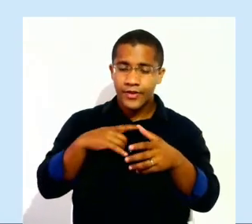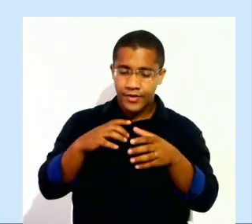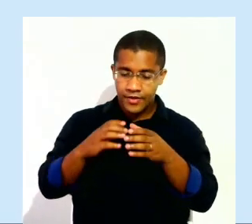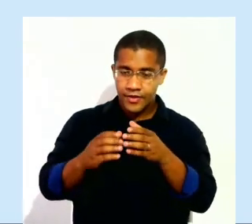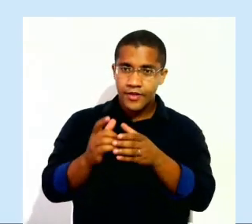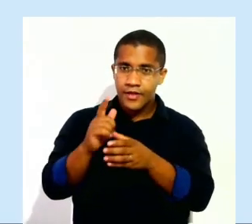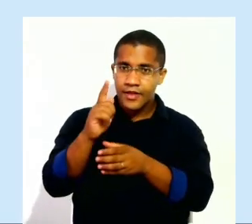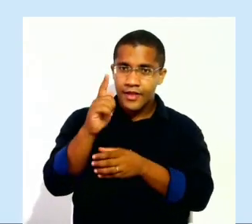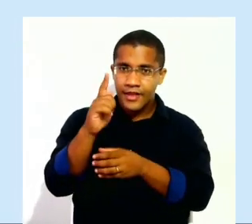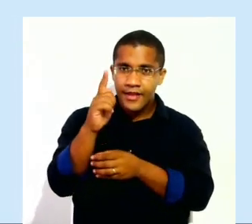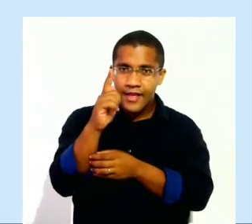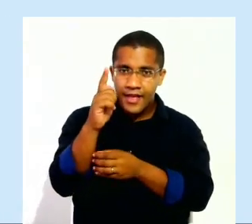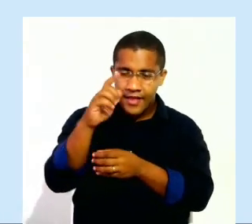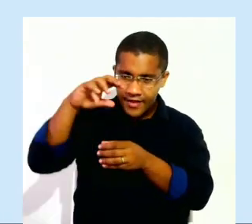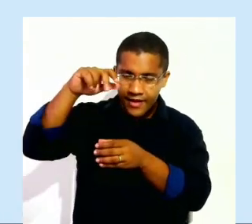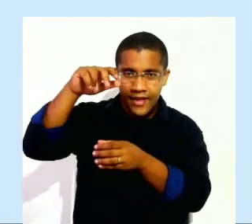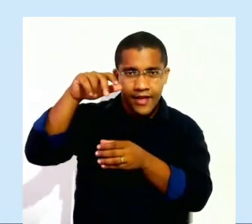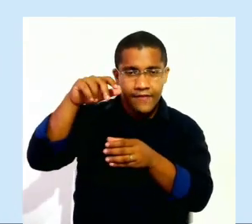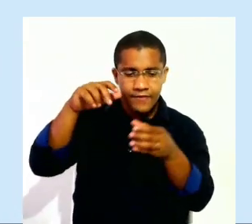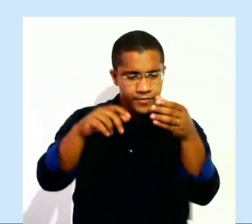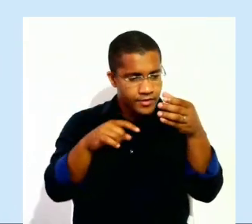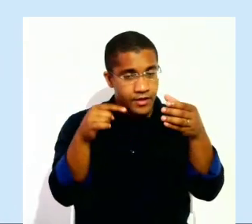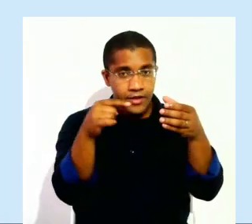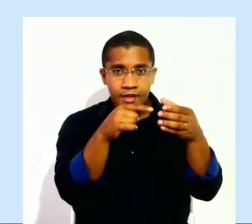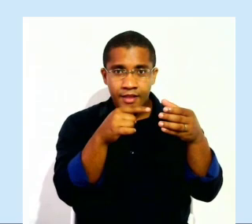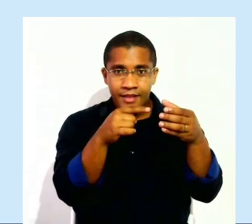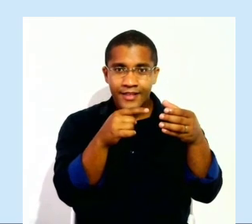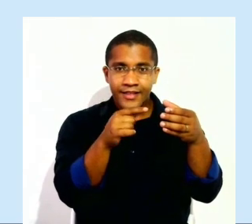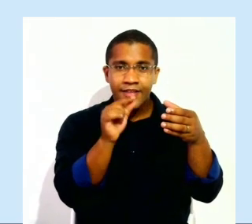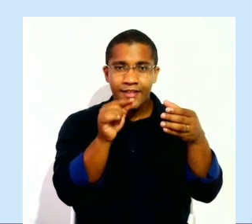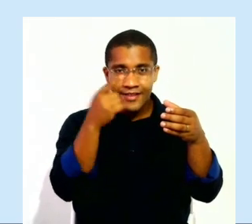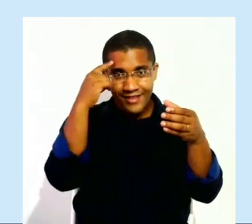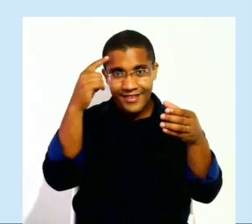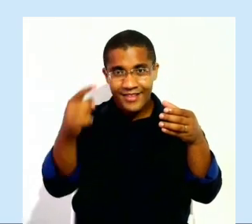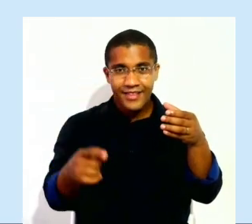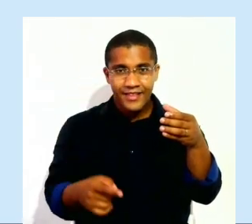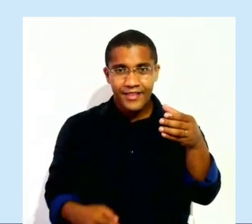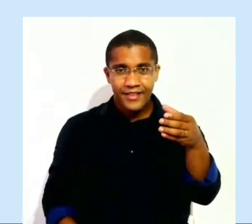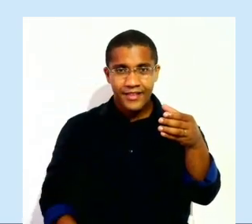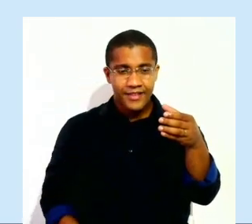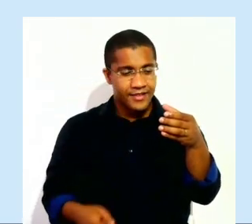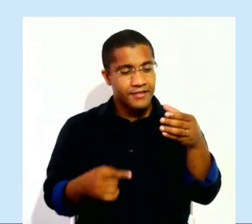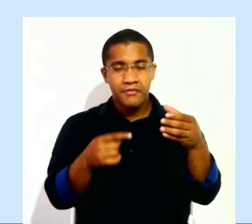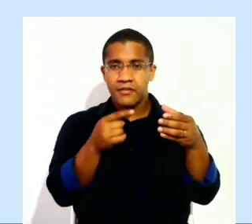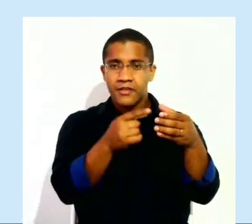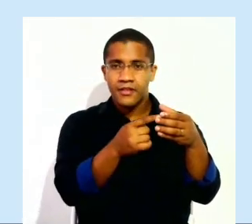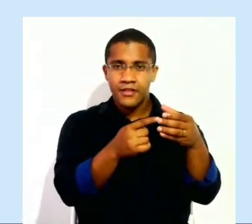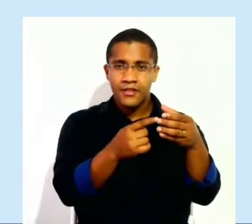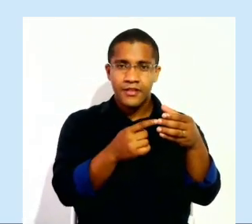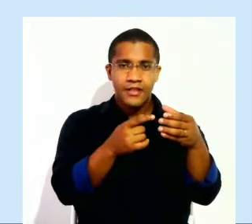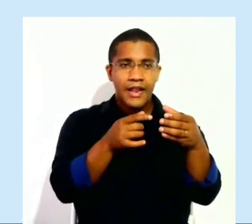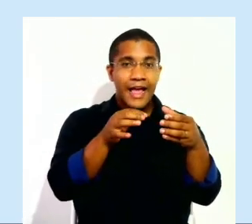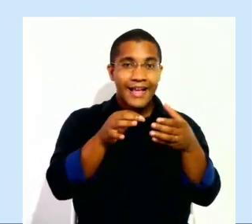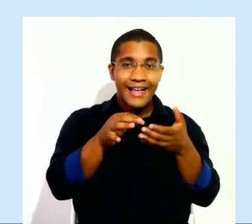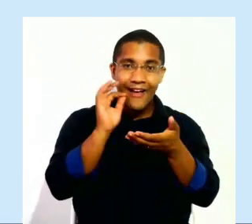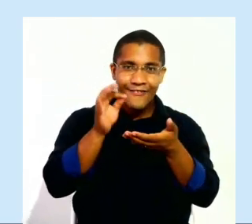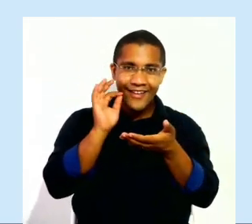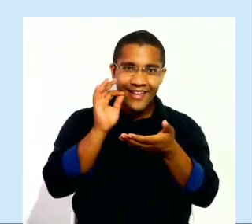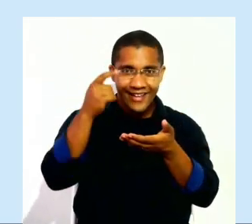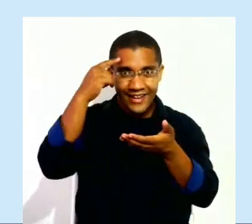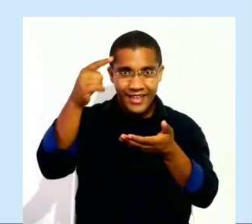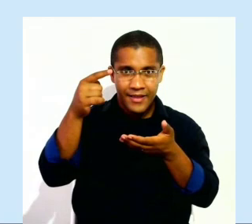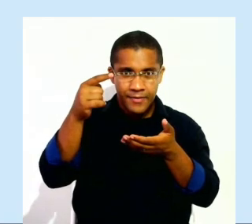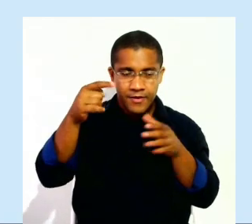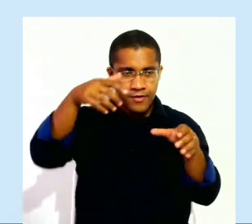da garrafa térmica, que a gente utiliza tanto para colocar aquele nosso delicioso e saboroso